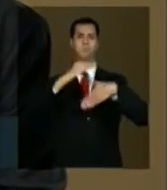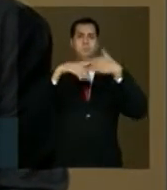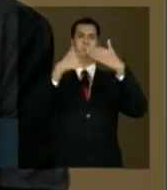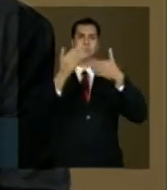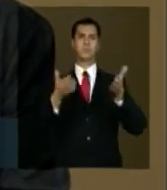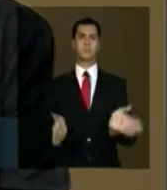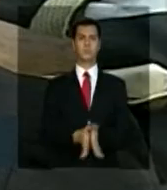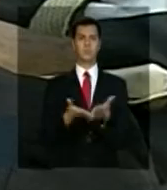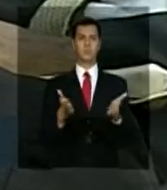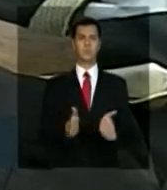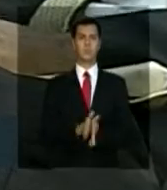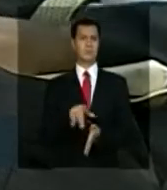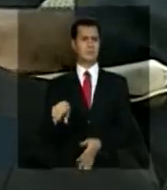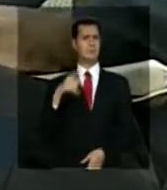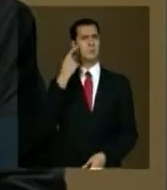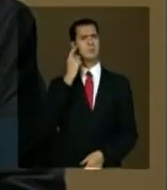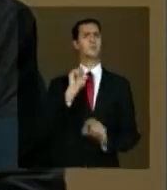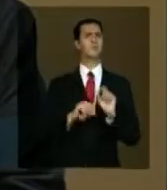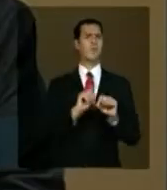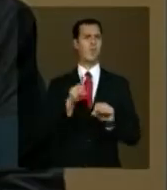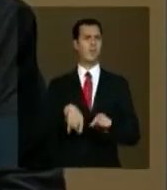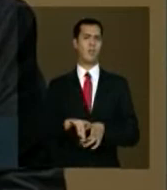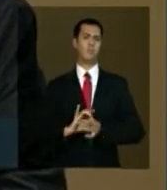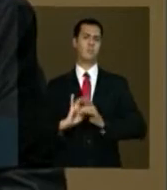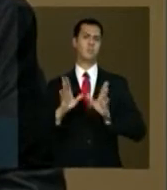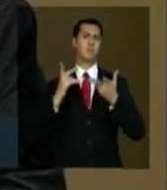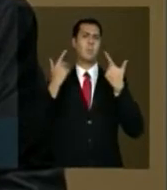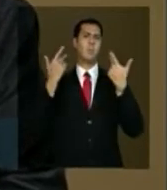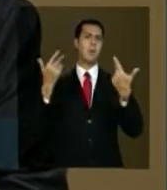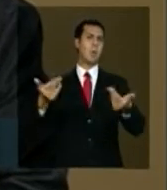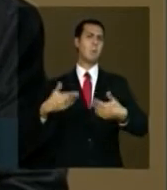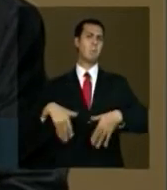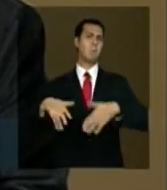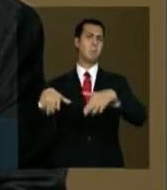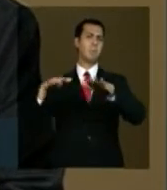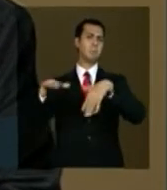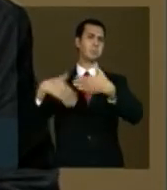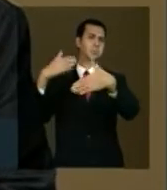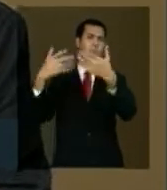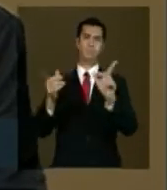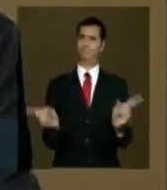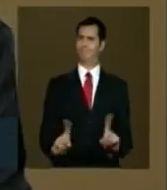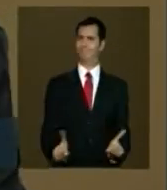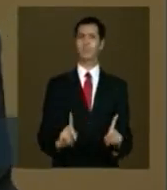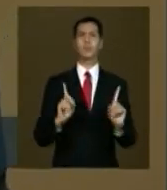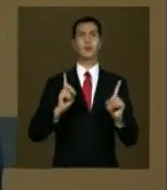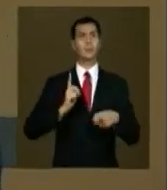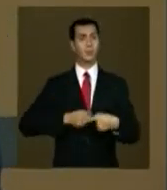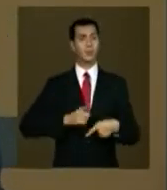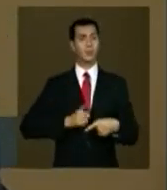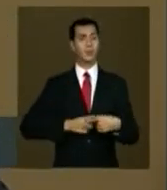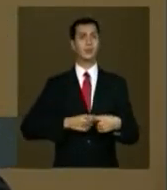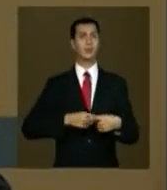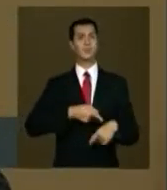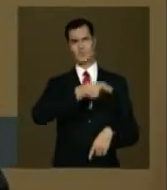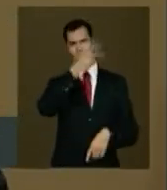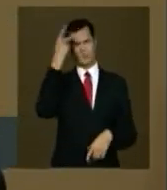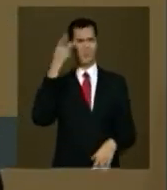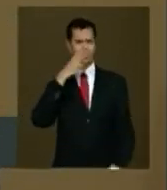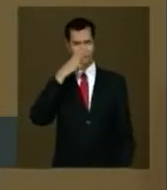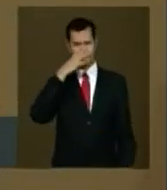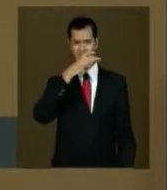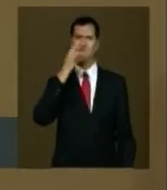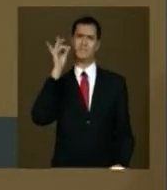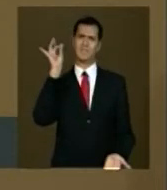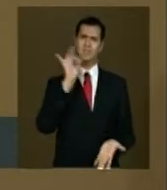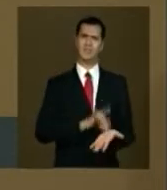resultado natural do desenvolvimento da humanidade aconteceu por vontade política e por determinação para que construamos de